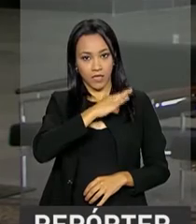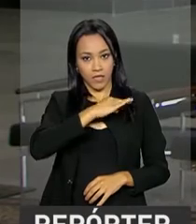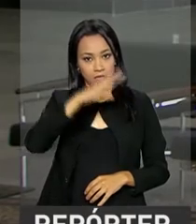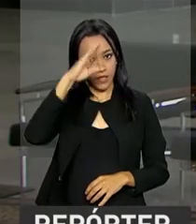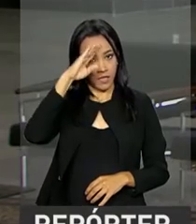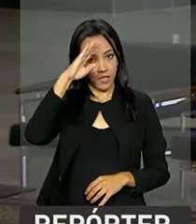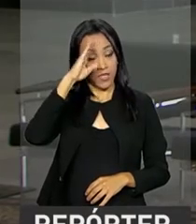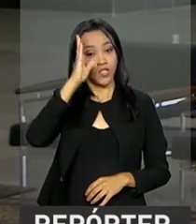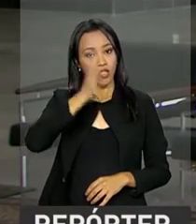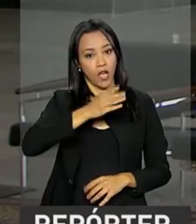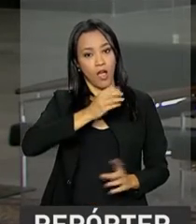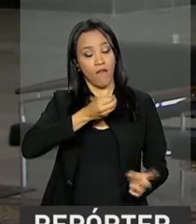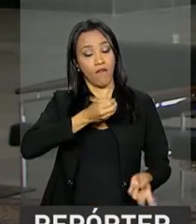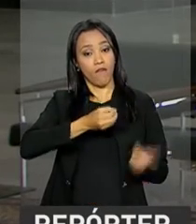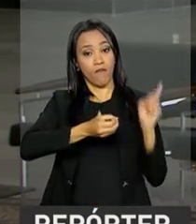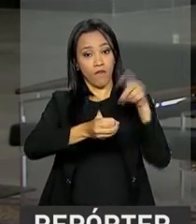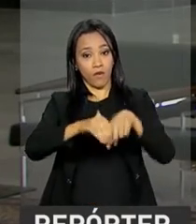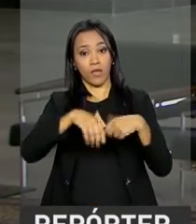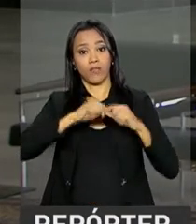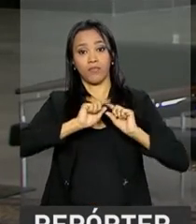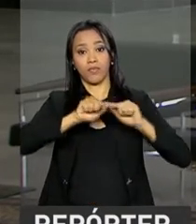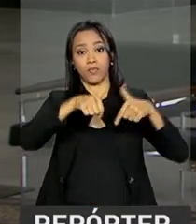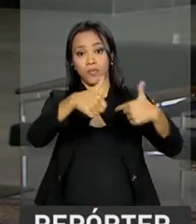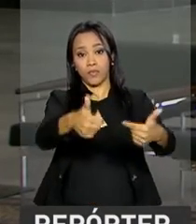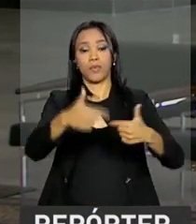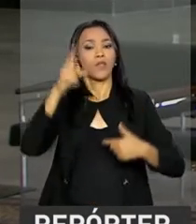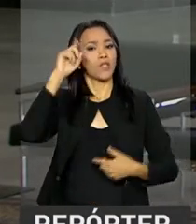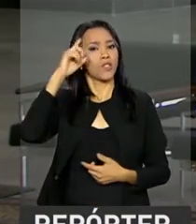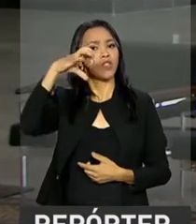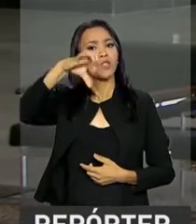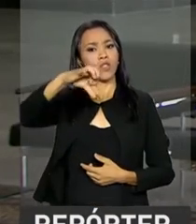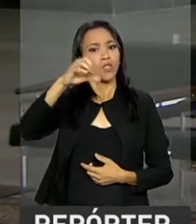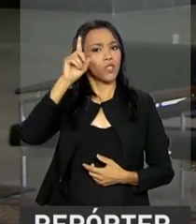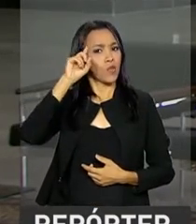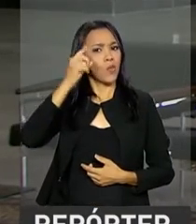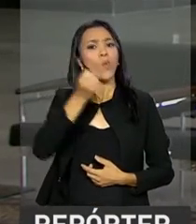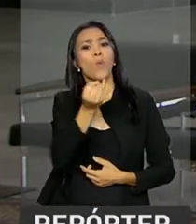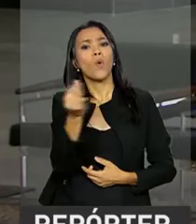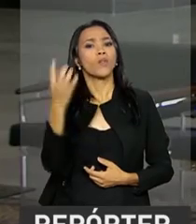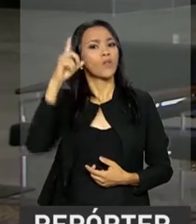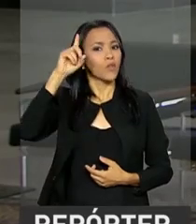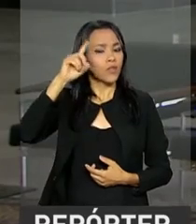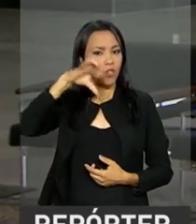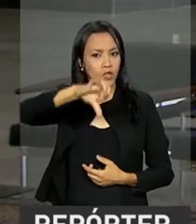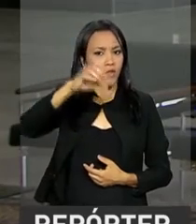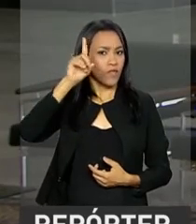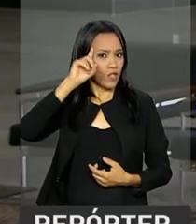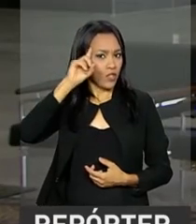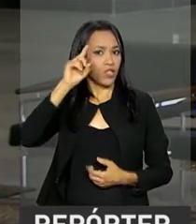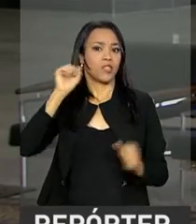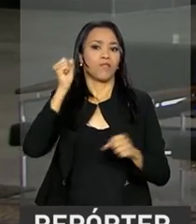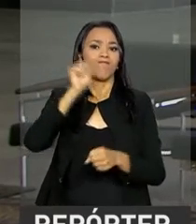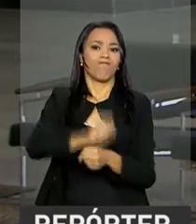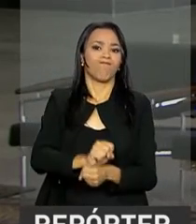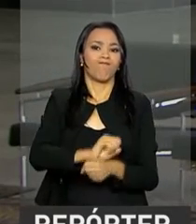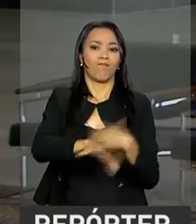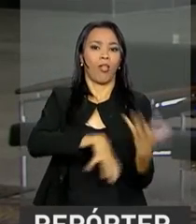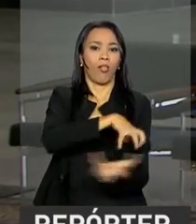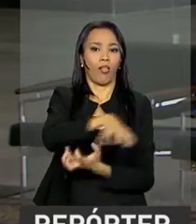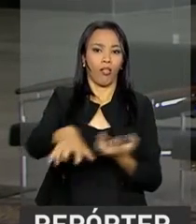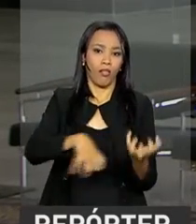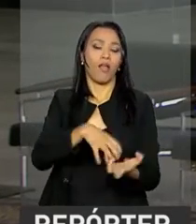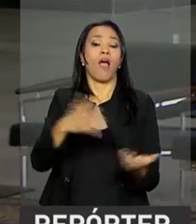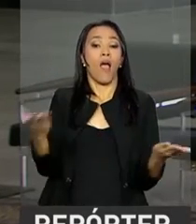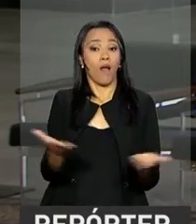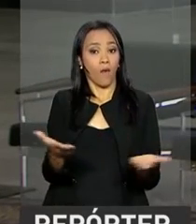ao trabalho após nove dias de paralisação o ministro raul jungmann afirmou que a cidade começa